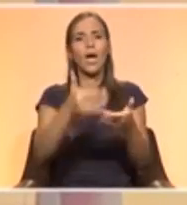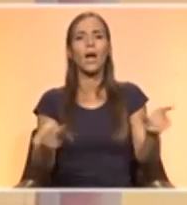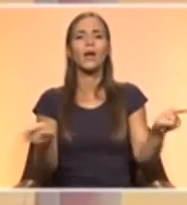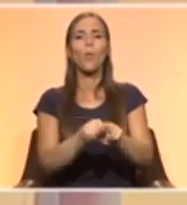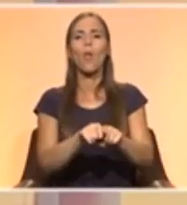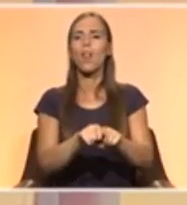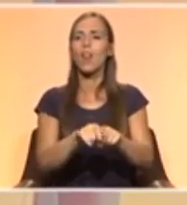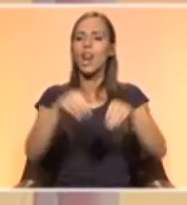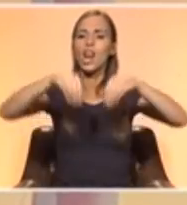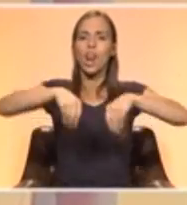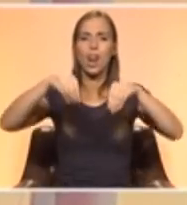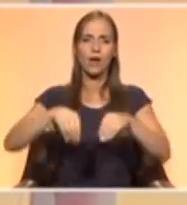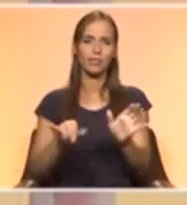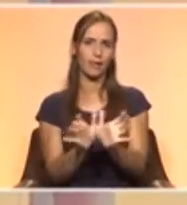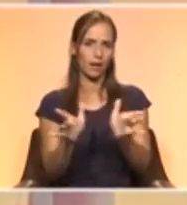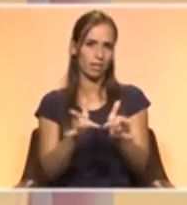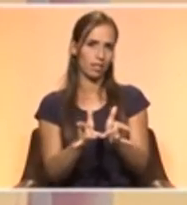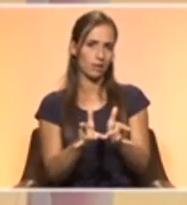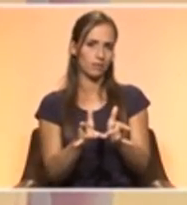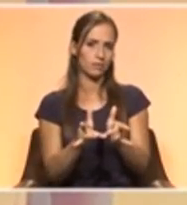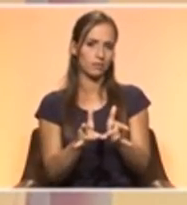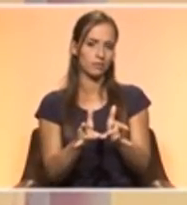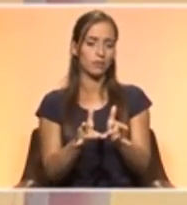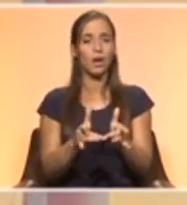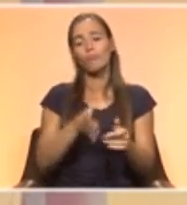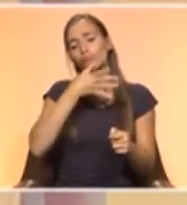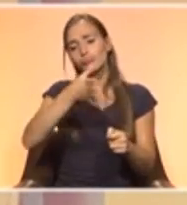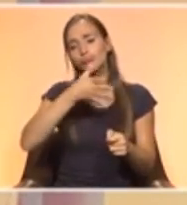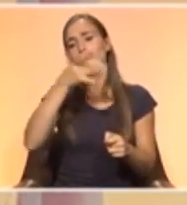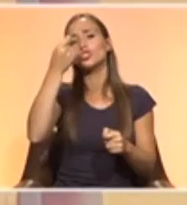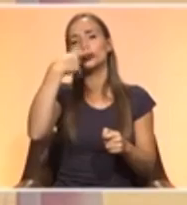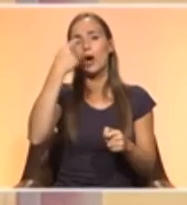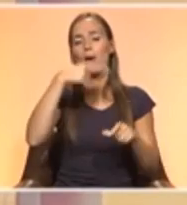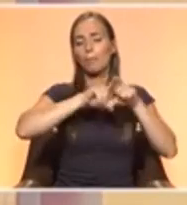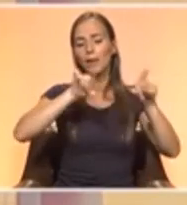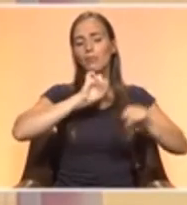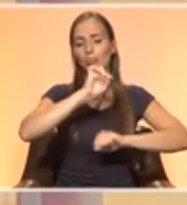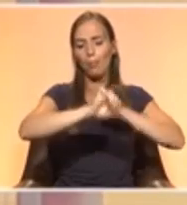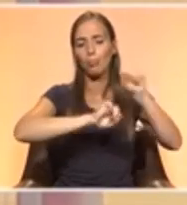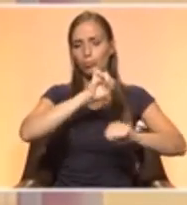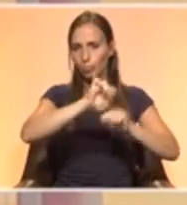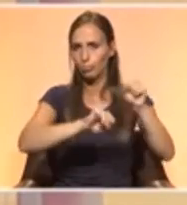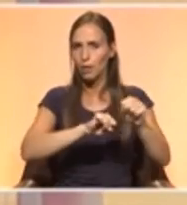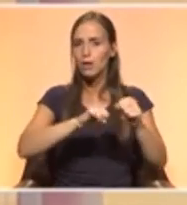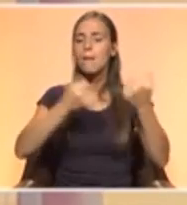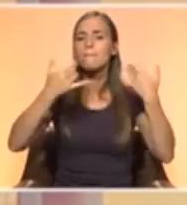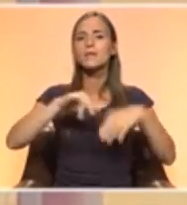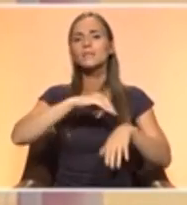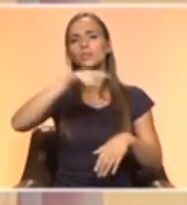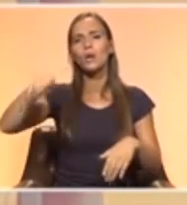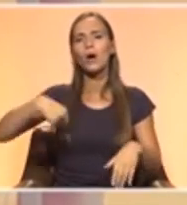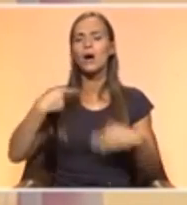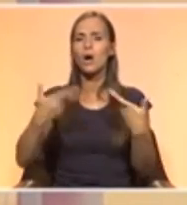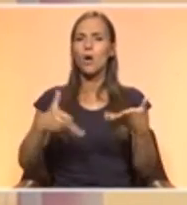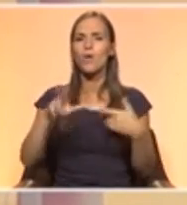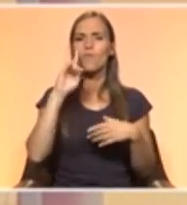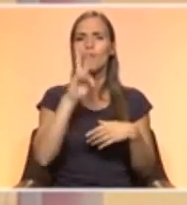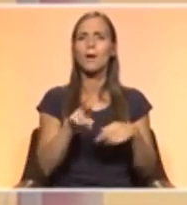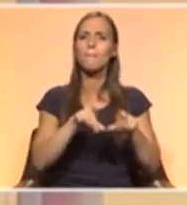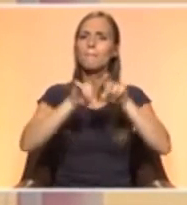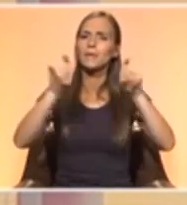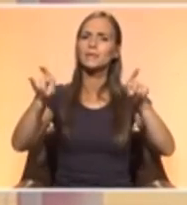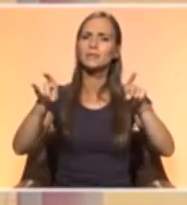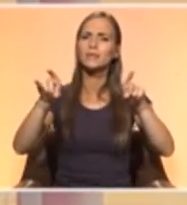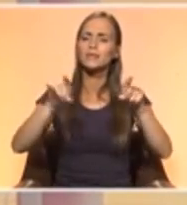internet não é maior parte das vezes sites estáticos onde tem a história da da empresa etc e estamos a ver cada vez mais a ag as empresas a deslocarem-se para